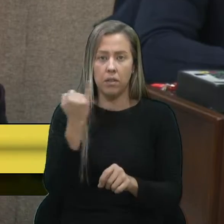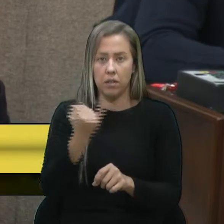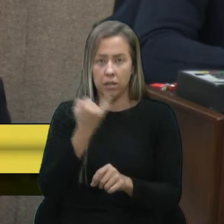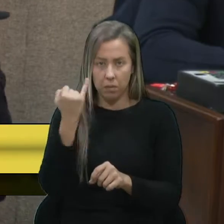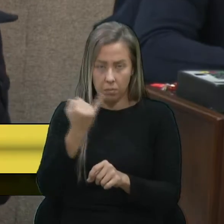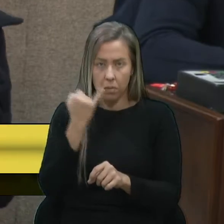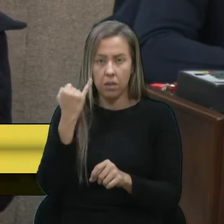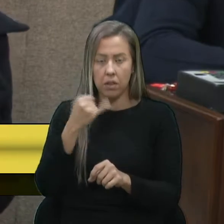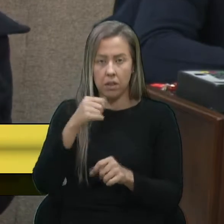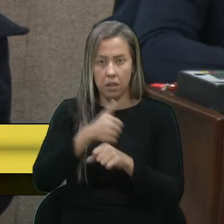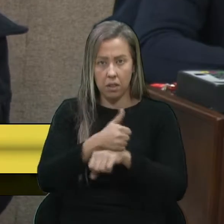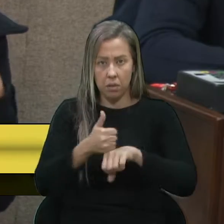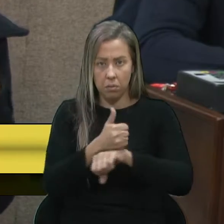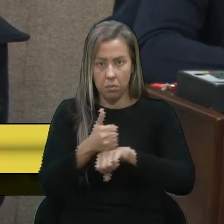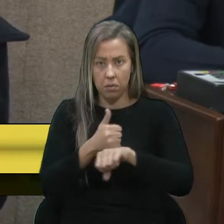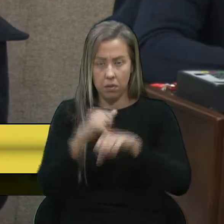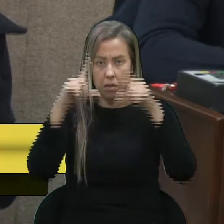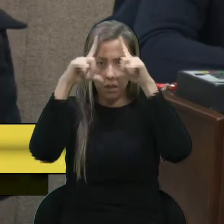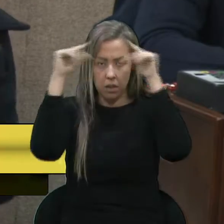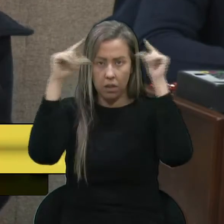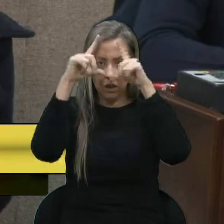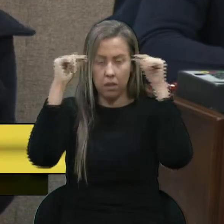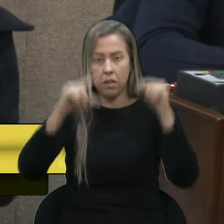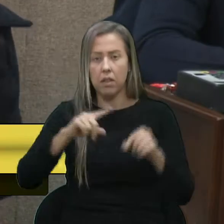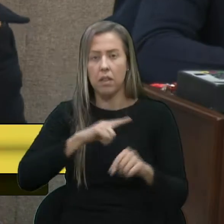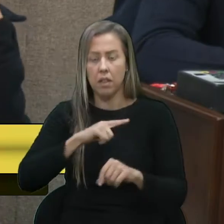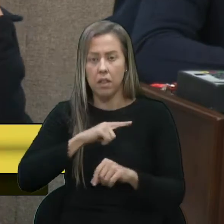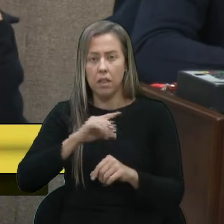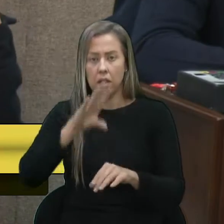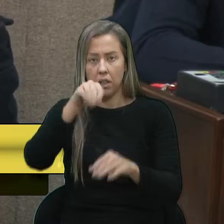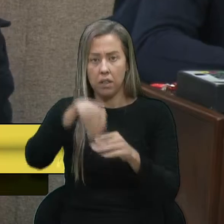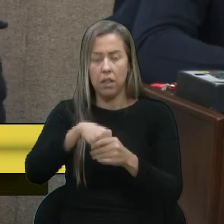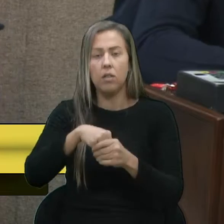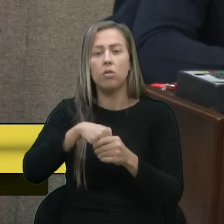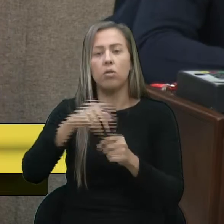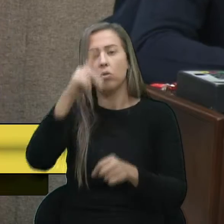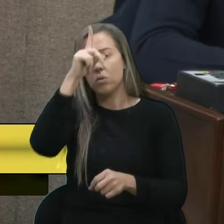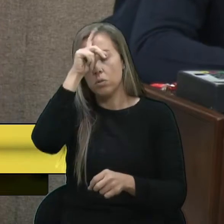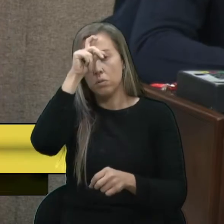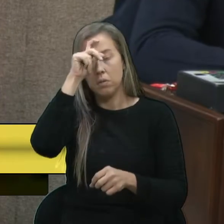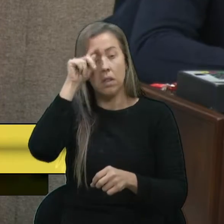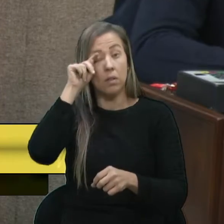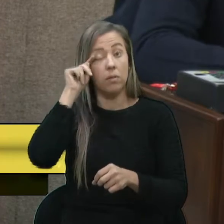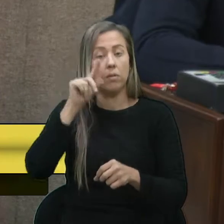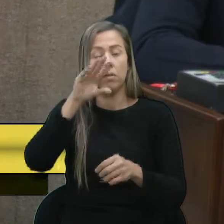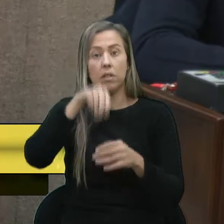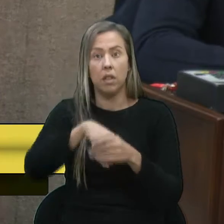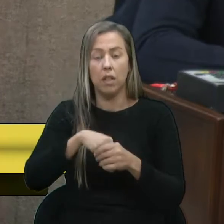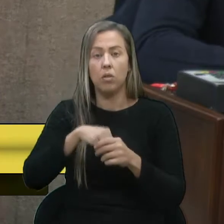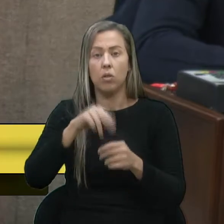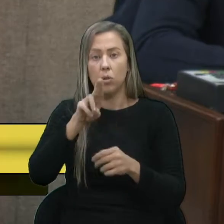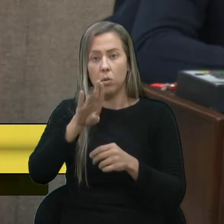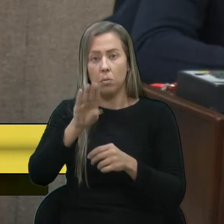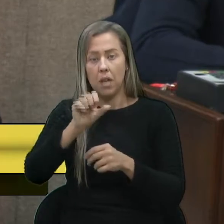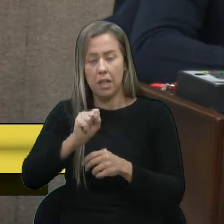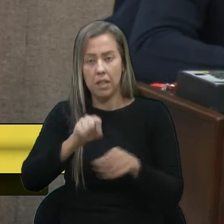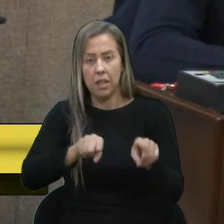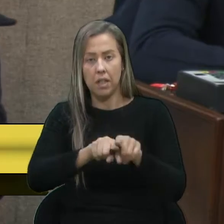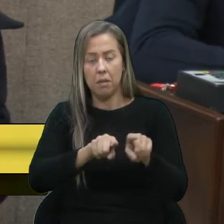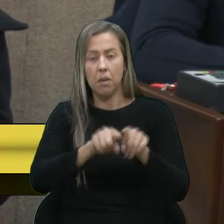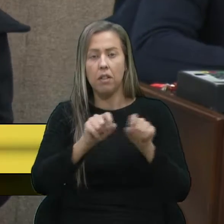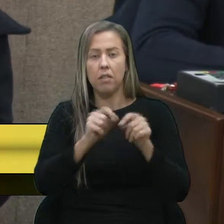importância que o profissional de enfermagem tem dentro dos nossos hospitais, dentro das nossas UBSs,